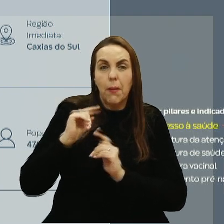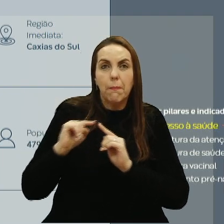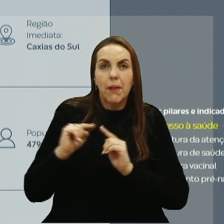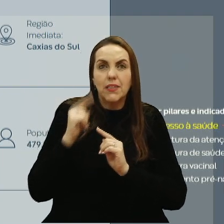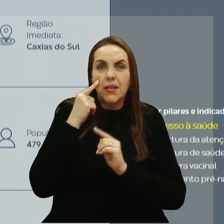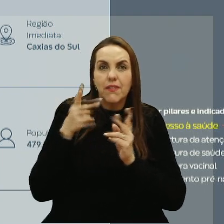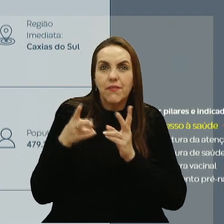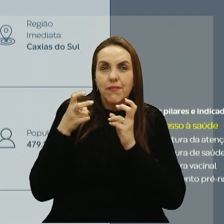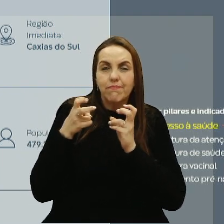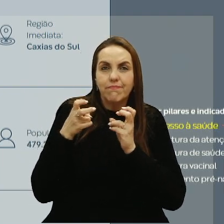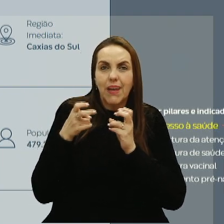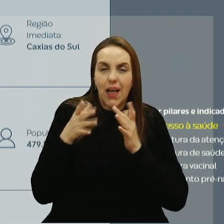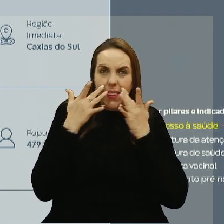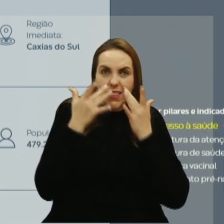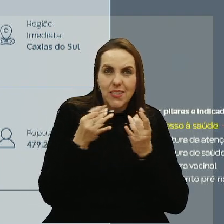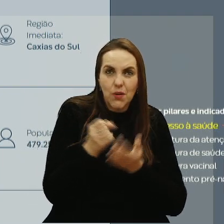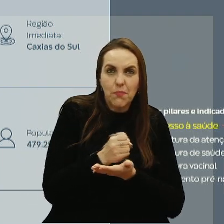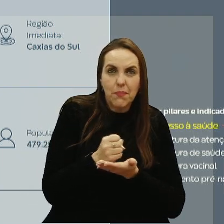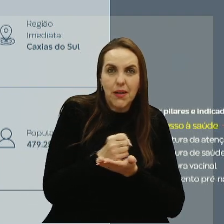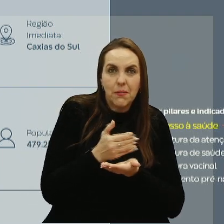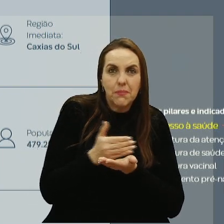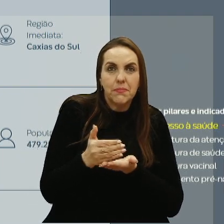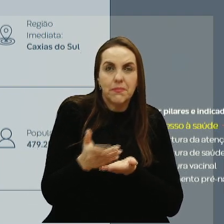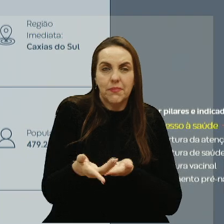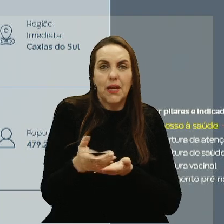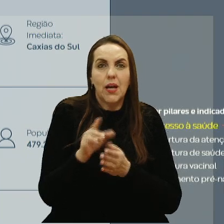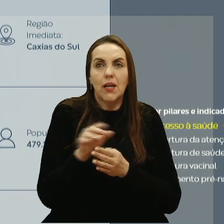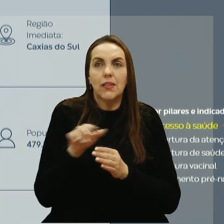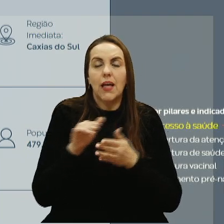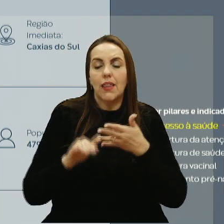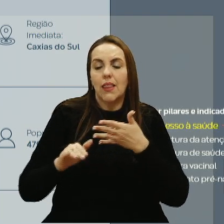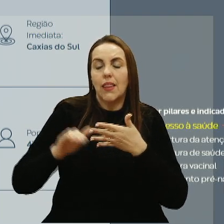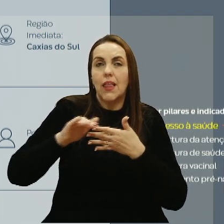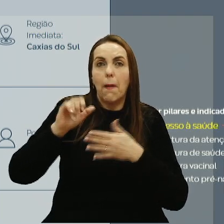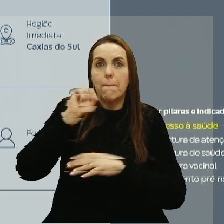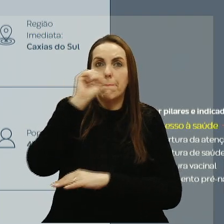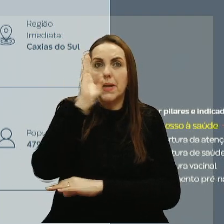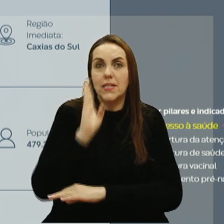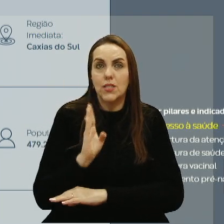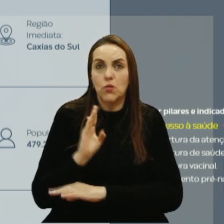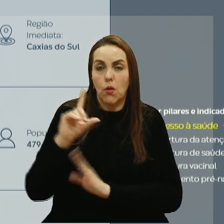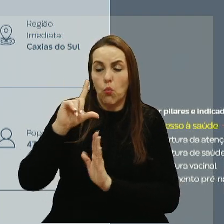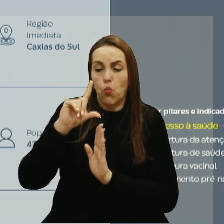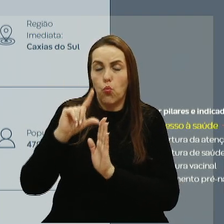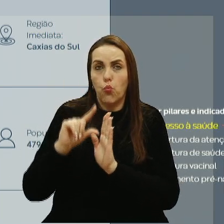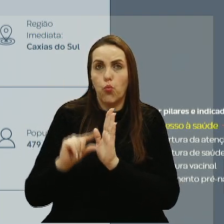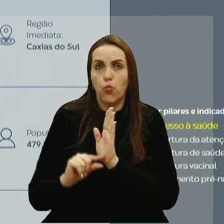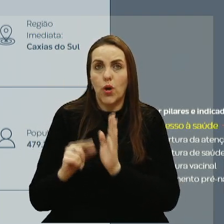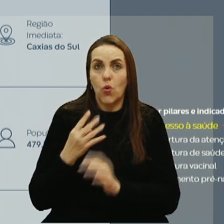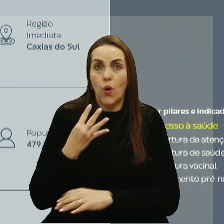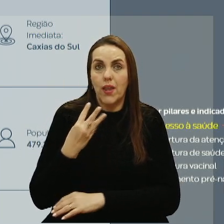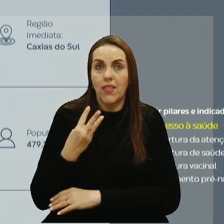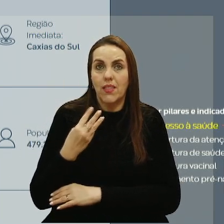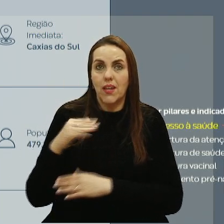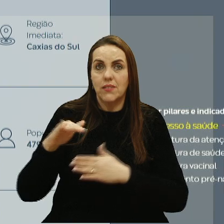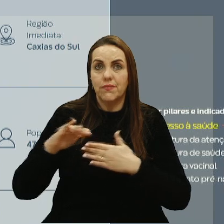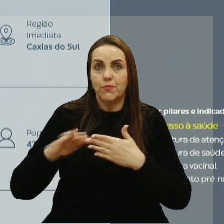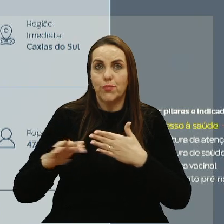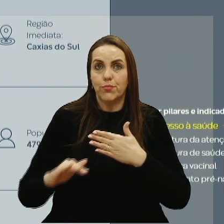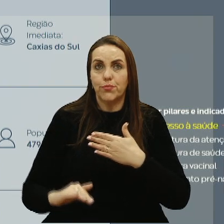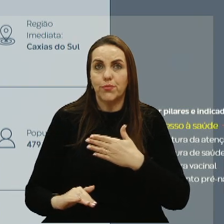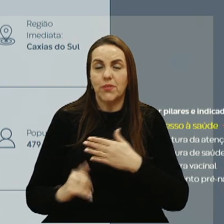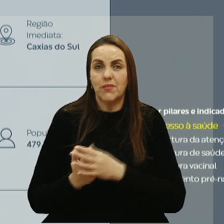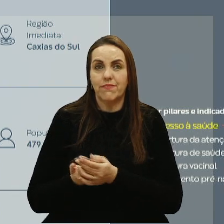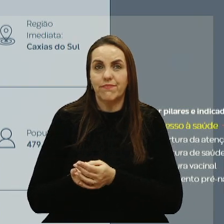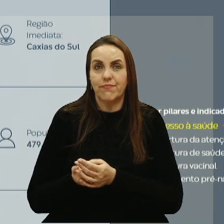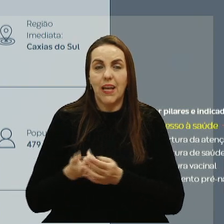vê a atenção primária, olha a posição em nível de Brasil, decaiu 43 posições. Quando a gente fala